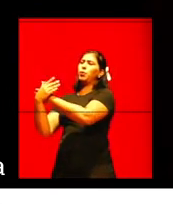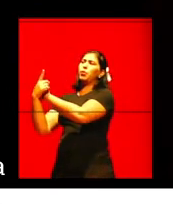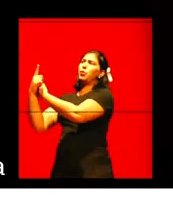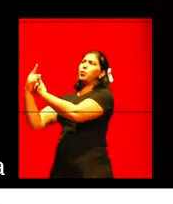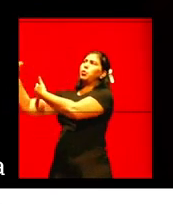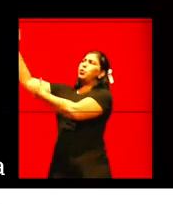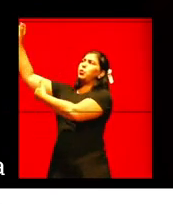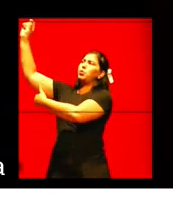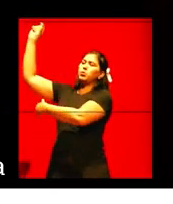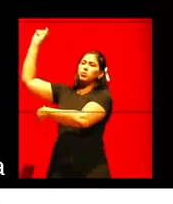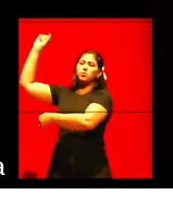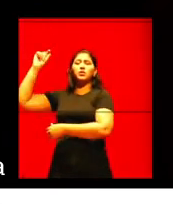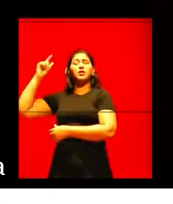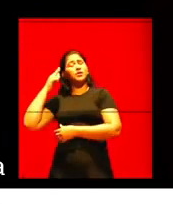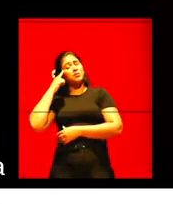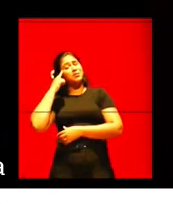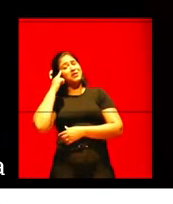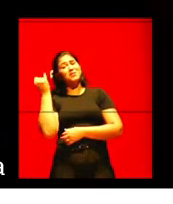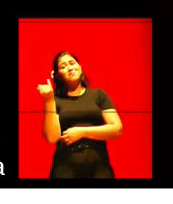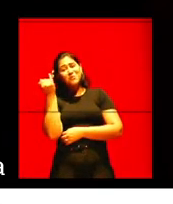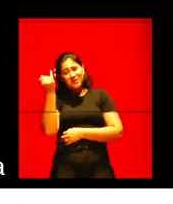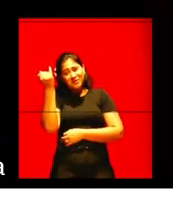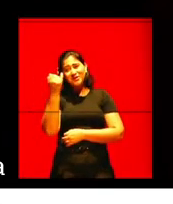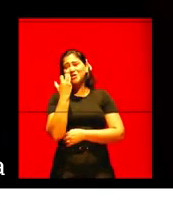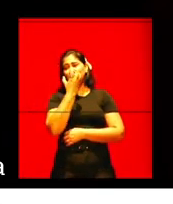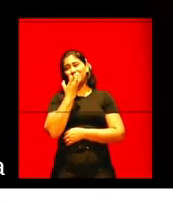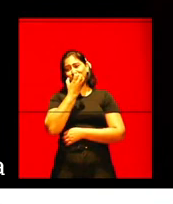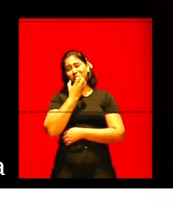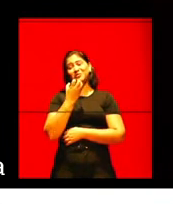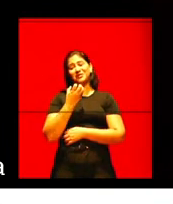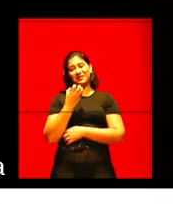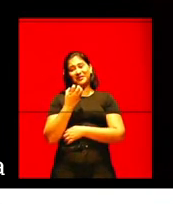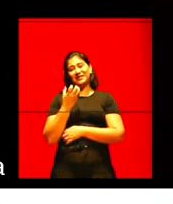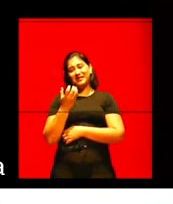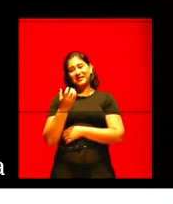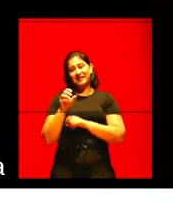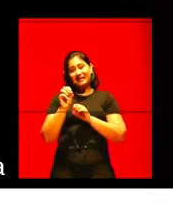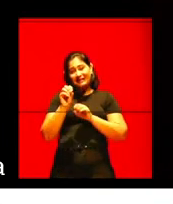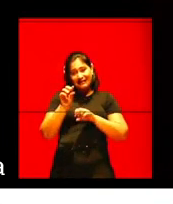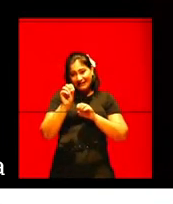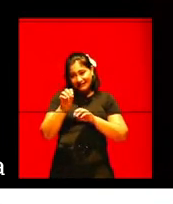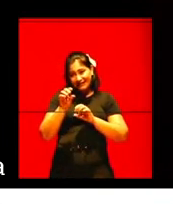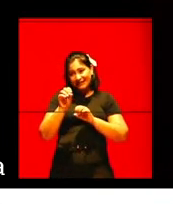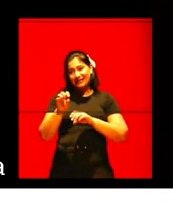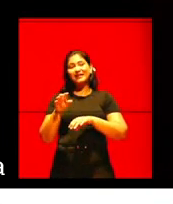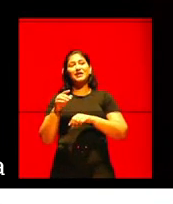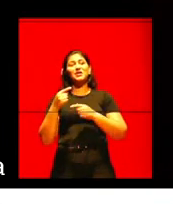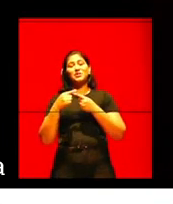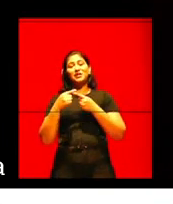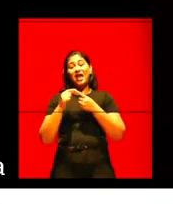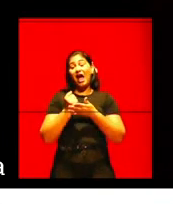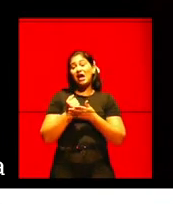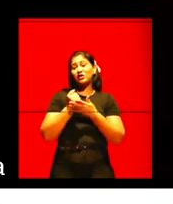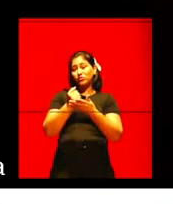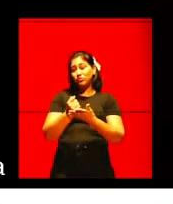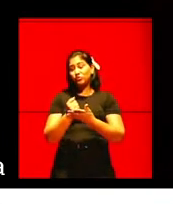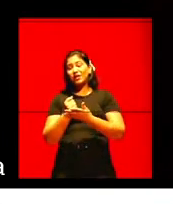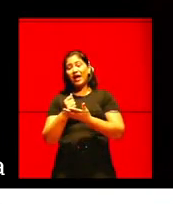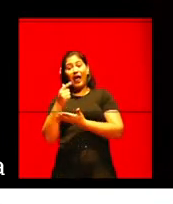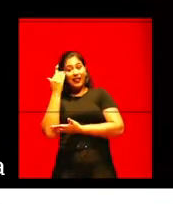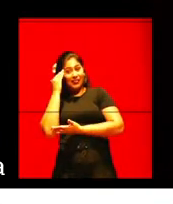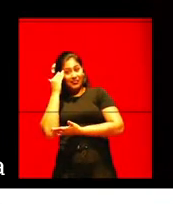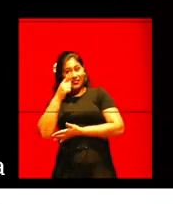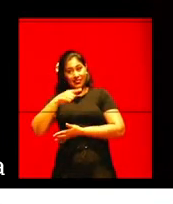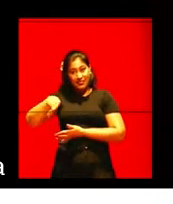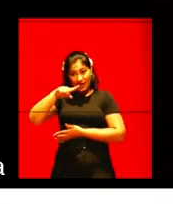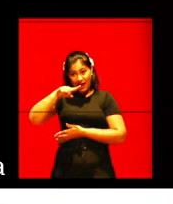essa música, eu acho importante a gente trabalhar quando trabalha, quando faz a revisão da variação linguística, porque ela